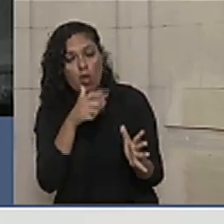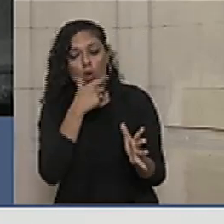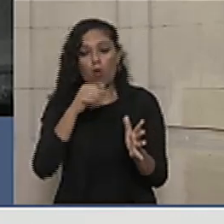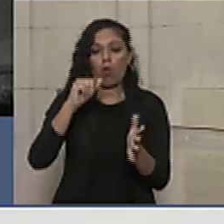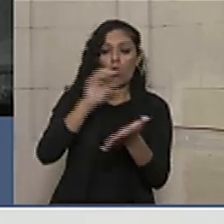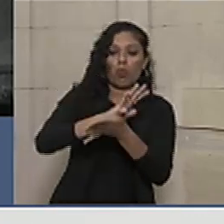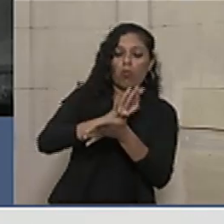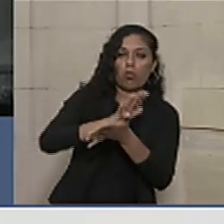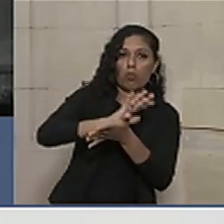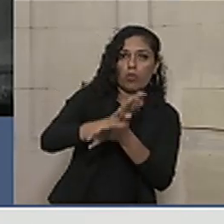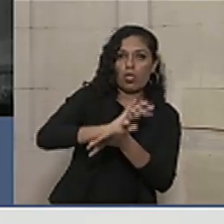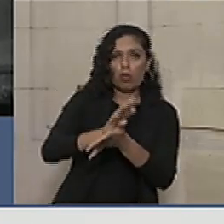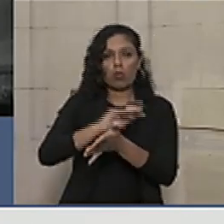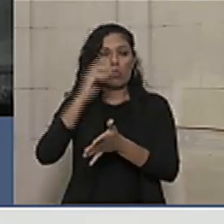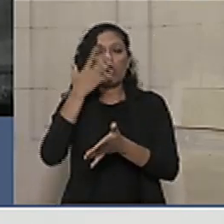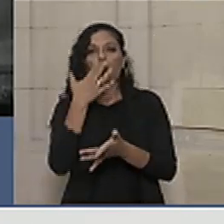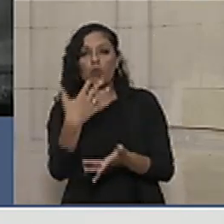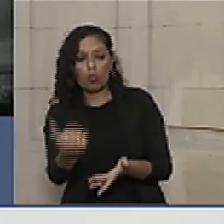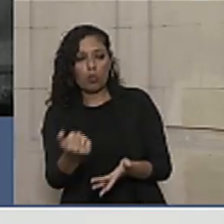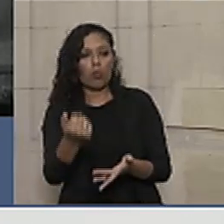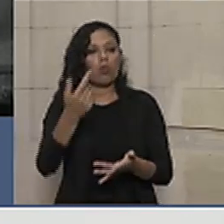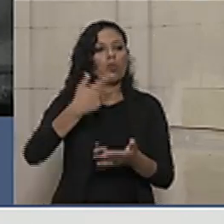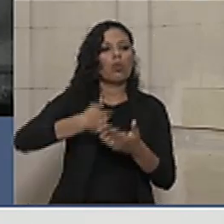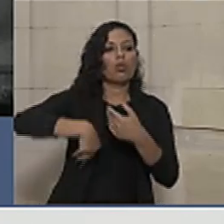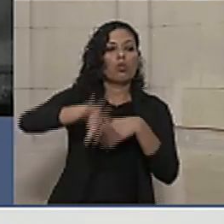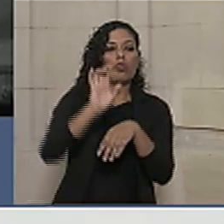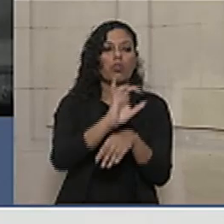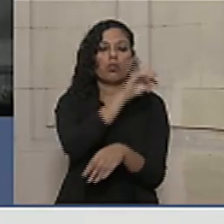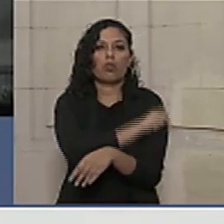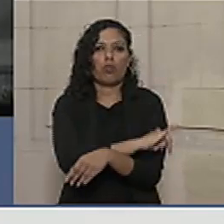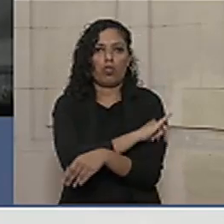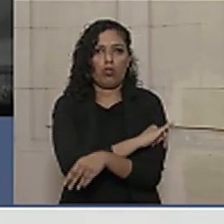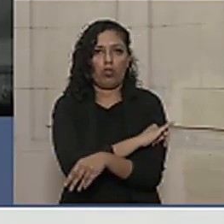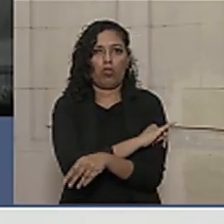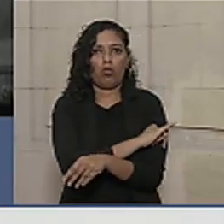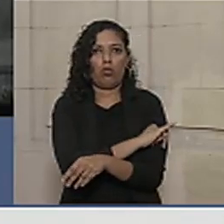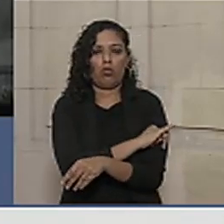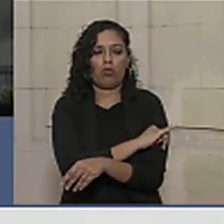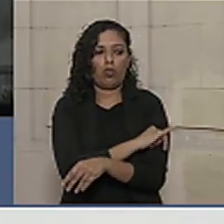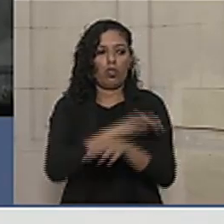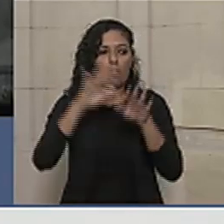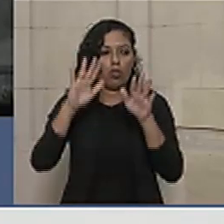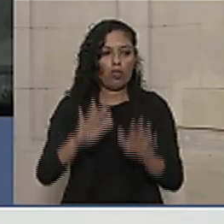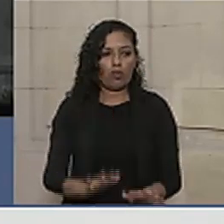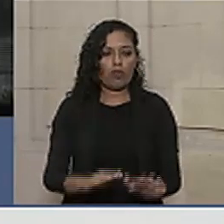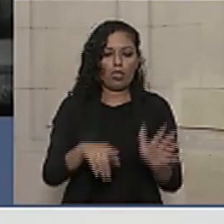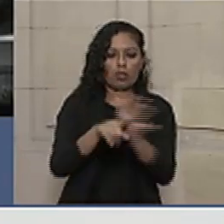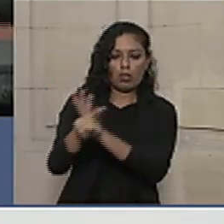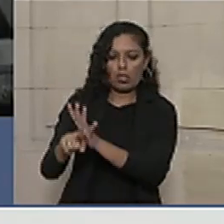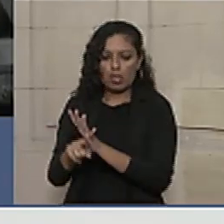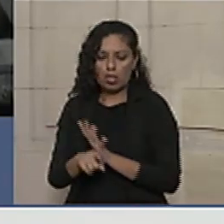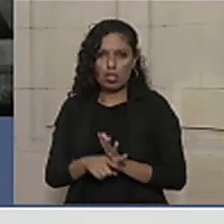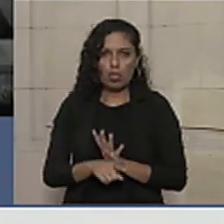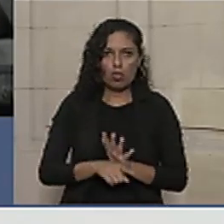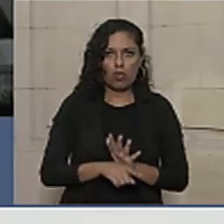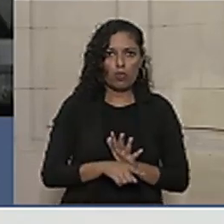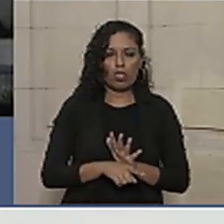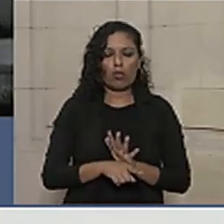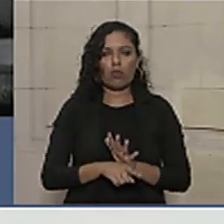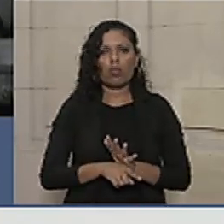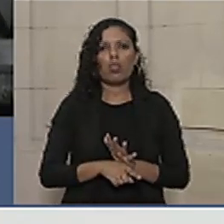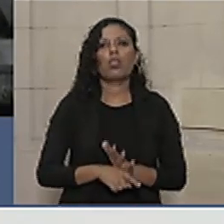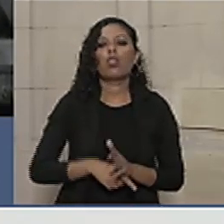raça nas empresas fornecedoras de produtos ou prestadoras de serviços do Estado do Rio de Janeiro. Estabelece mecanismo de fiscalização e dá outras